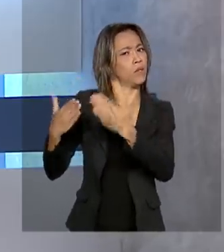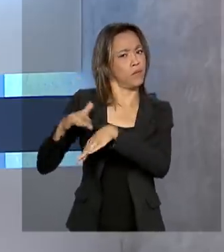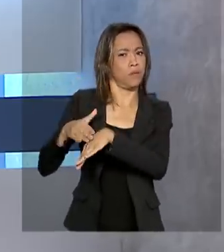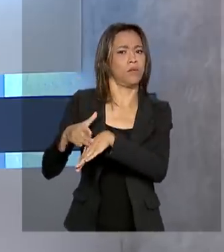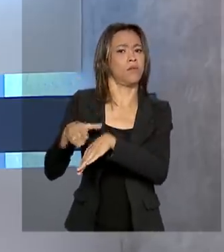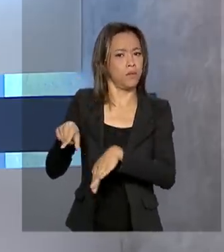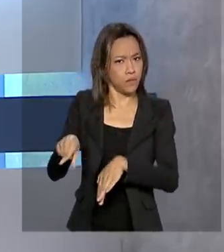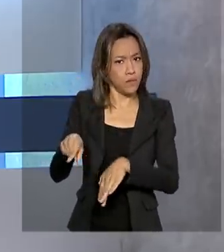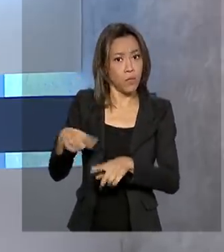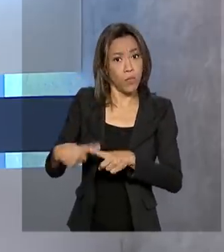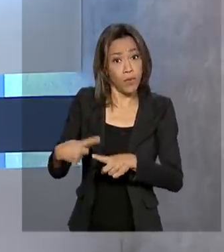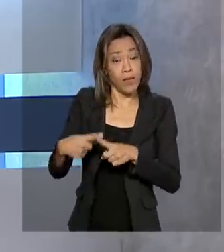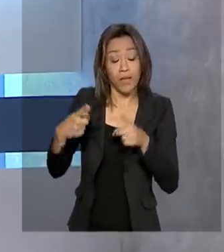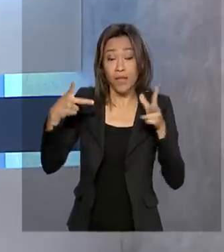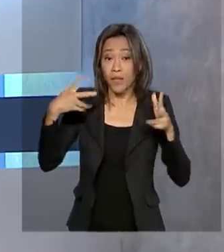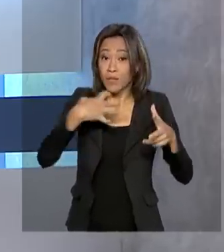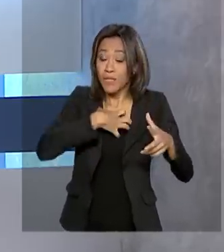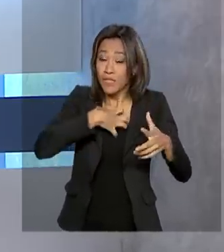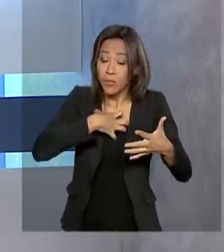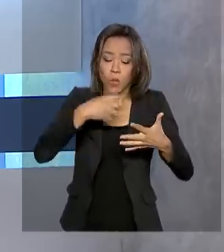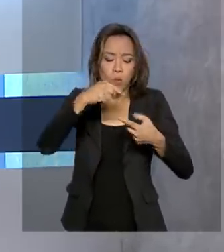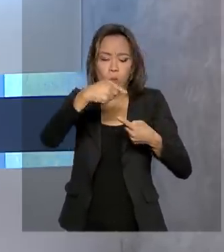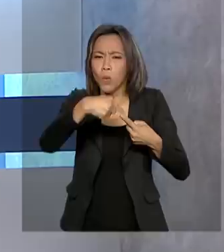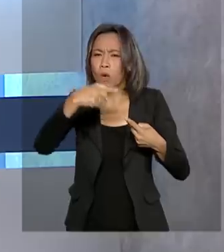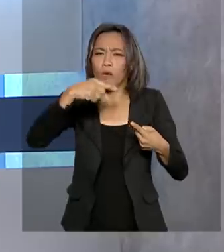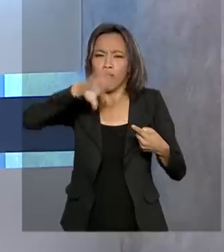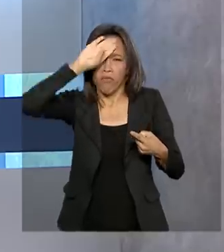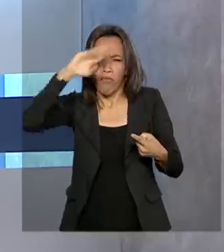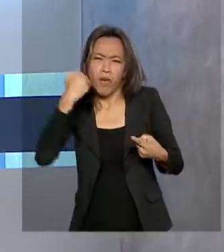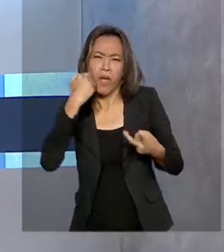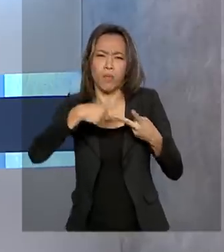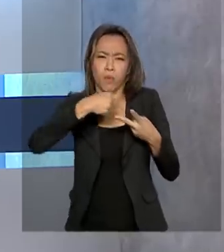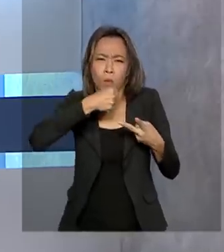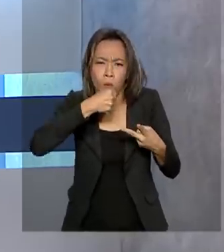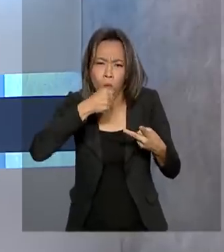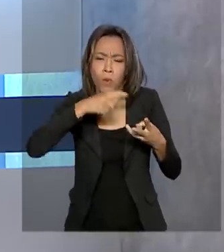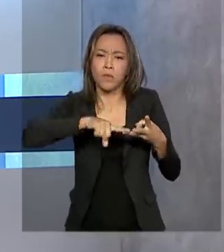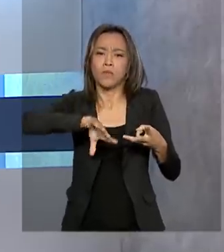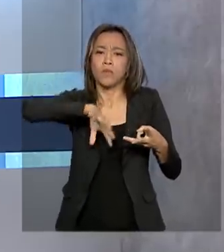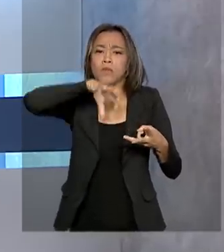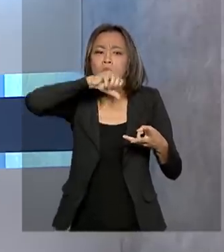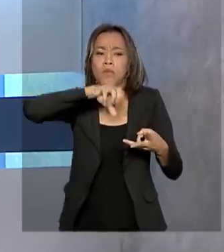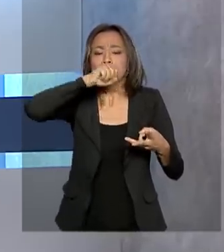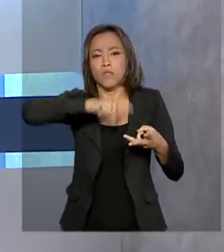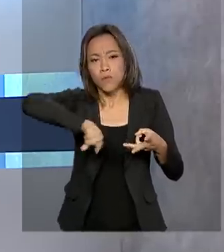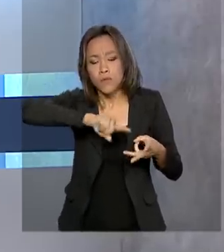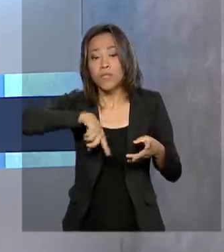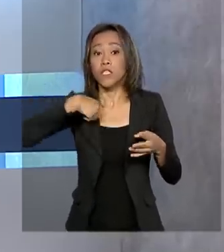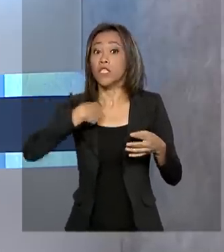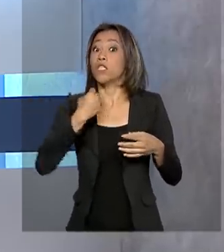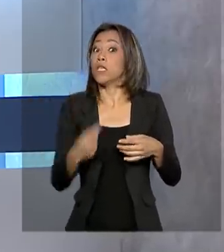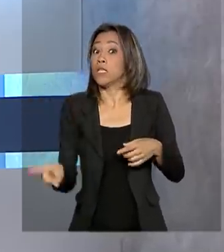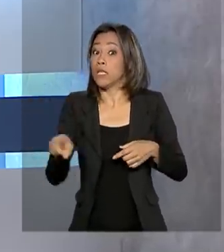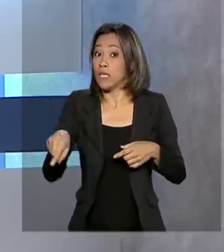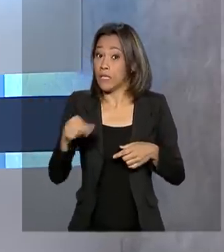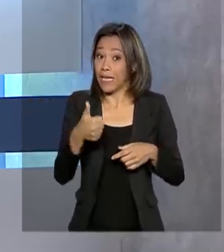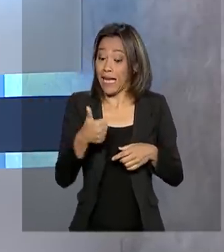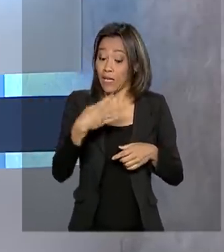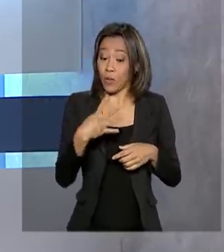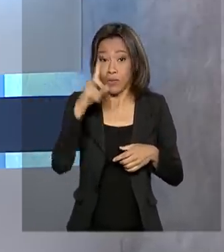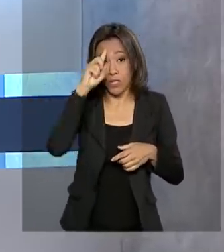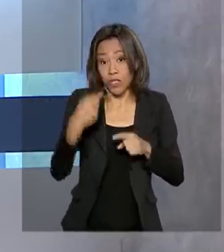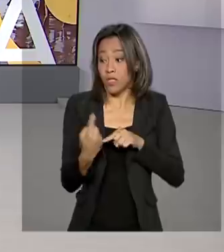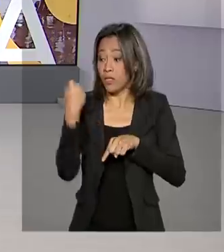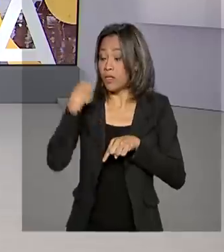por apresentarem sintomas como febre tosse e dificuldade de respirar e histórico de viagem nos últimos 14 dias